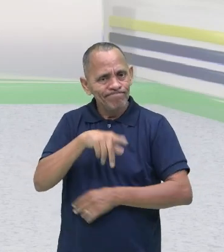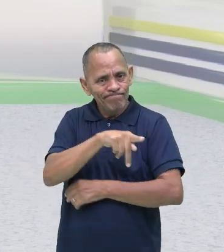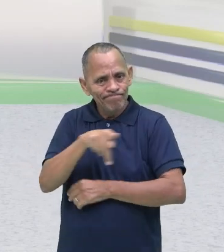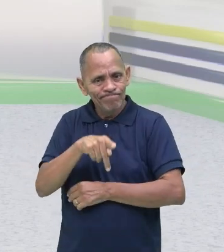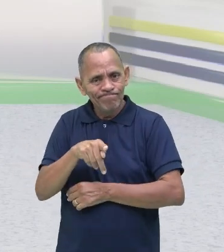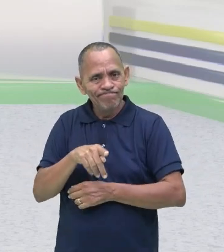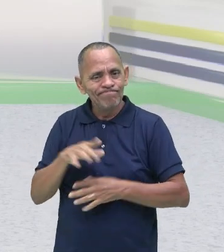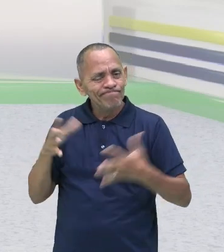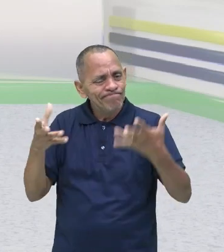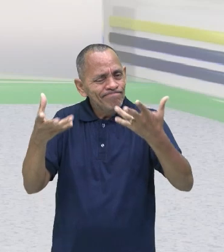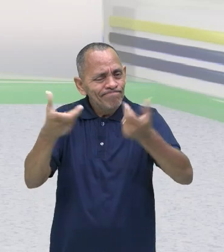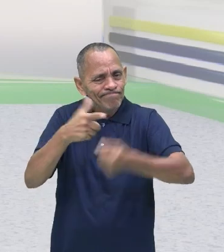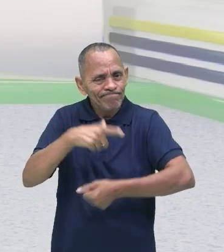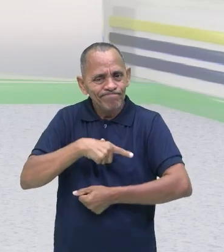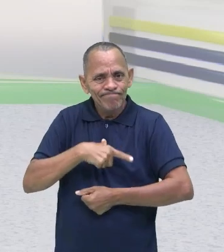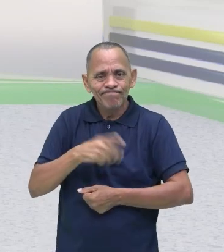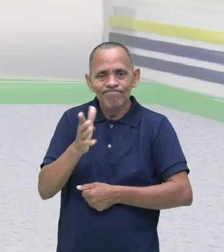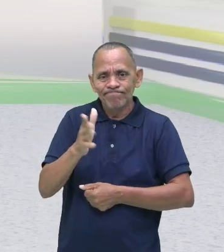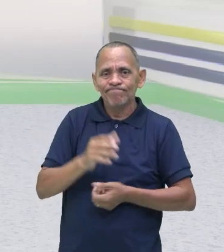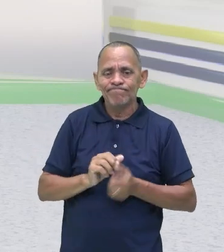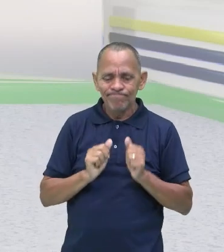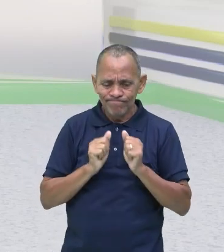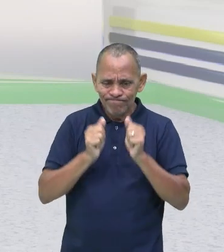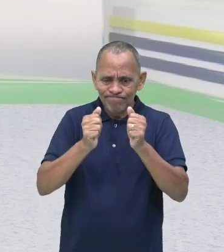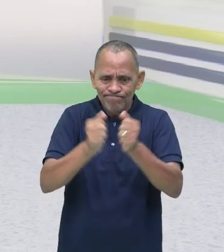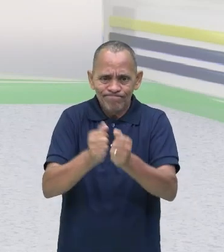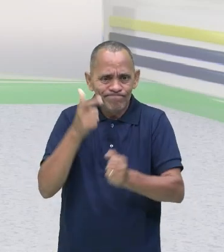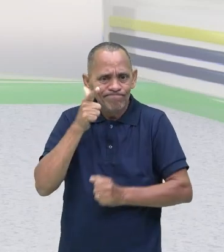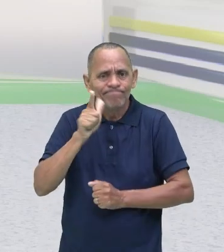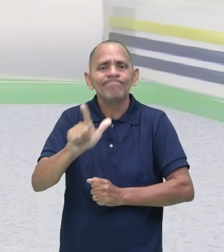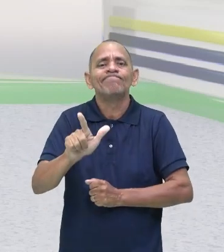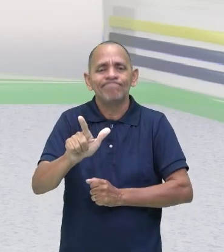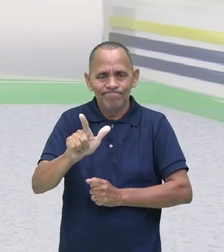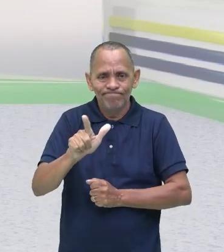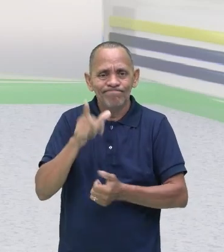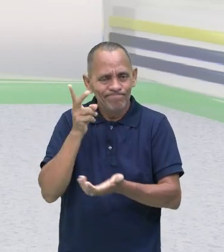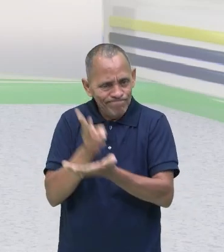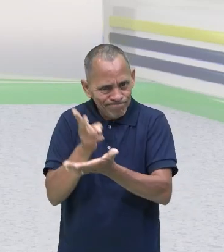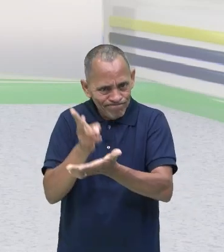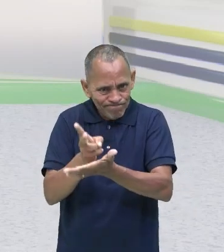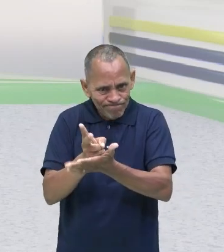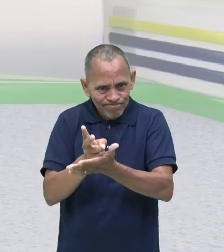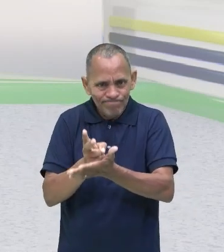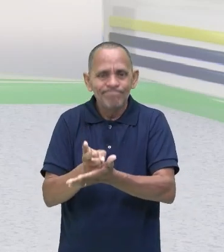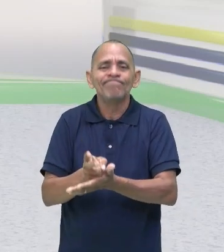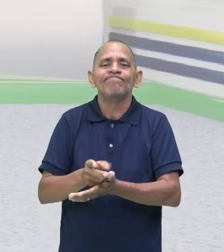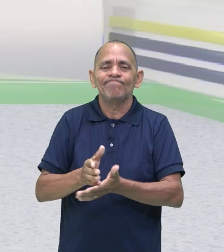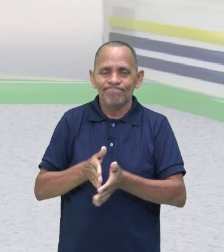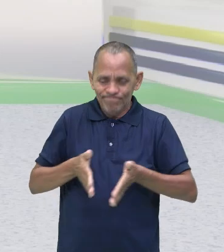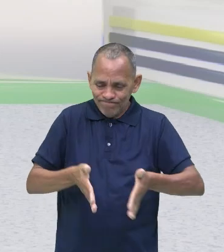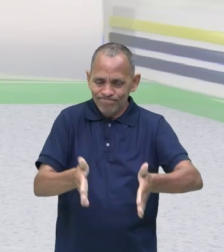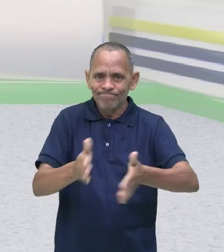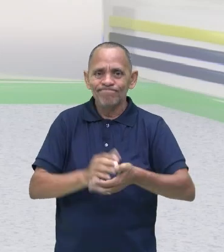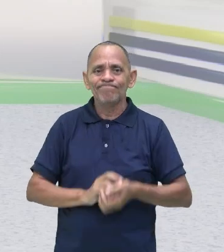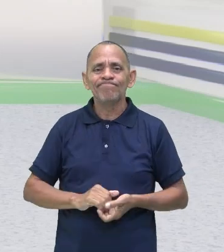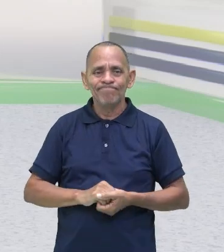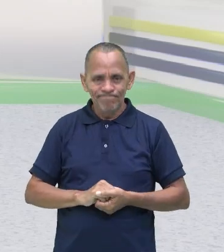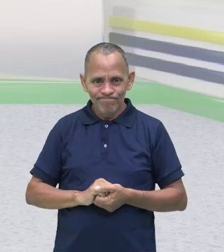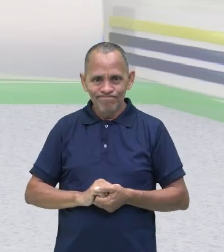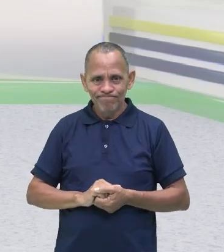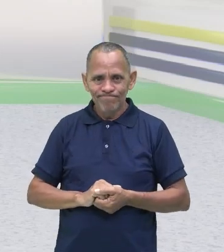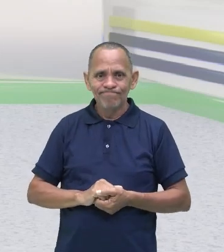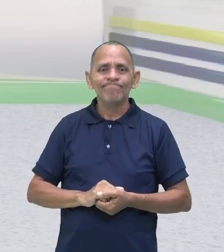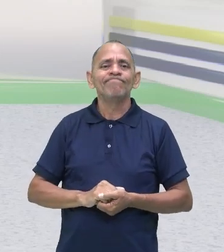tenho certeza que com vocês eles conseguirão se manter nessa jornada. Tá bom, gente? Então, aqui eu me despeço de vocês.